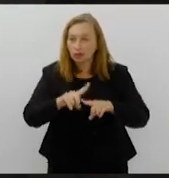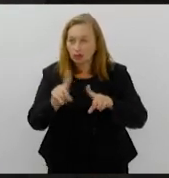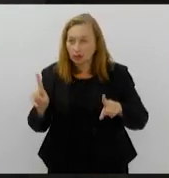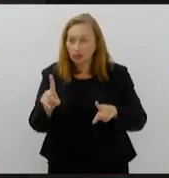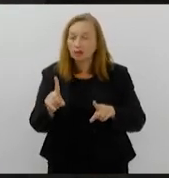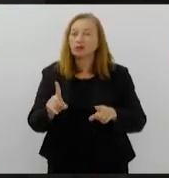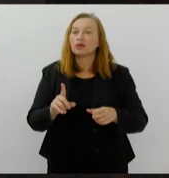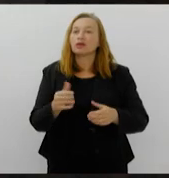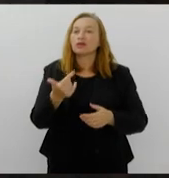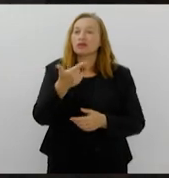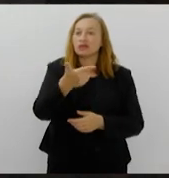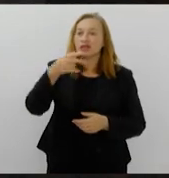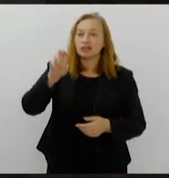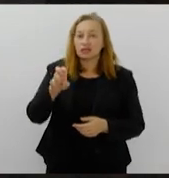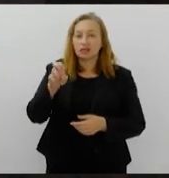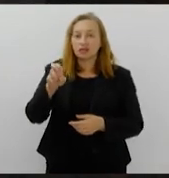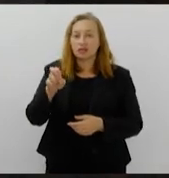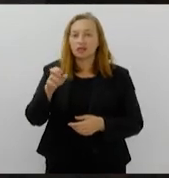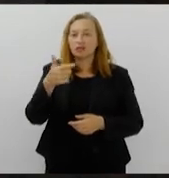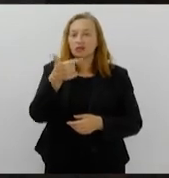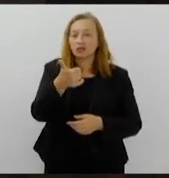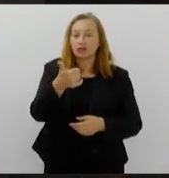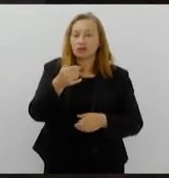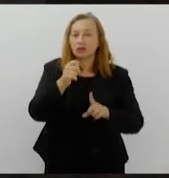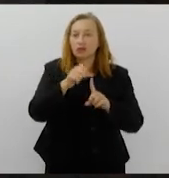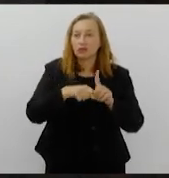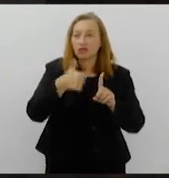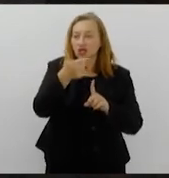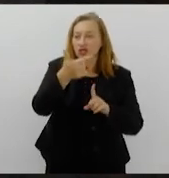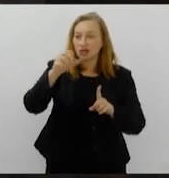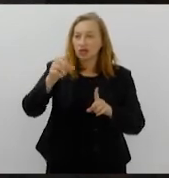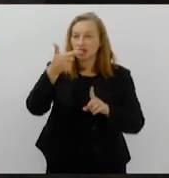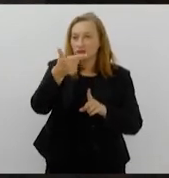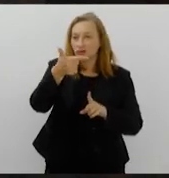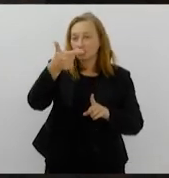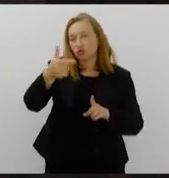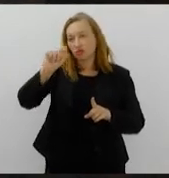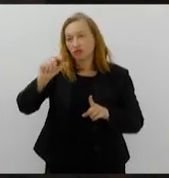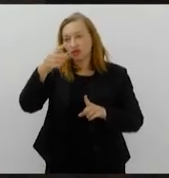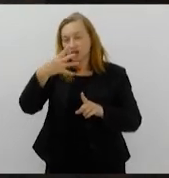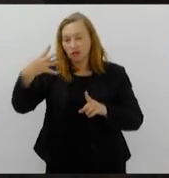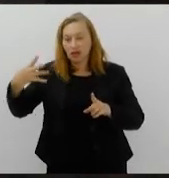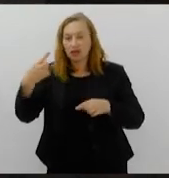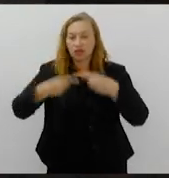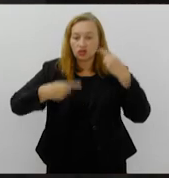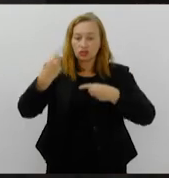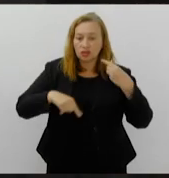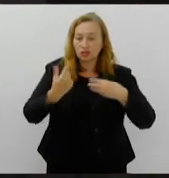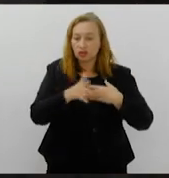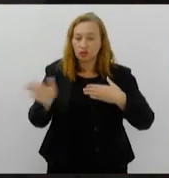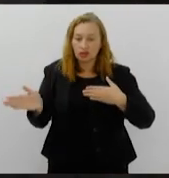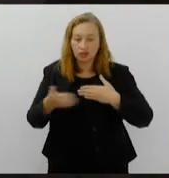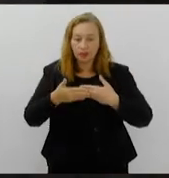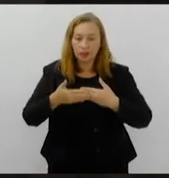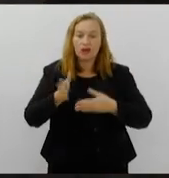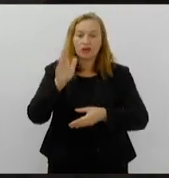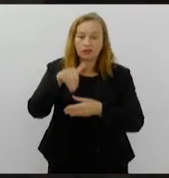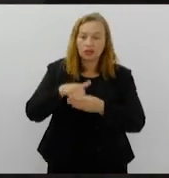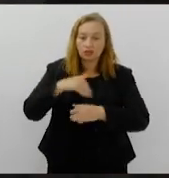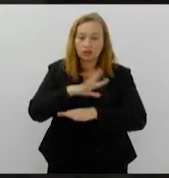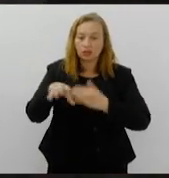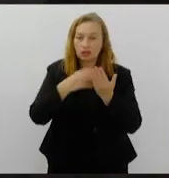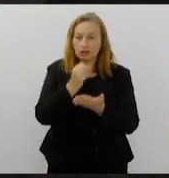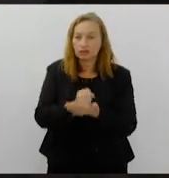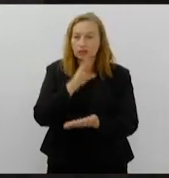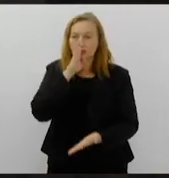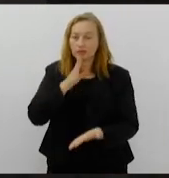Prazo 25/10 de 2024. Em discussão, Não havendo quem queira discutir, encerrada a discussão. Em votação, os senhores que